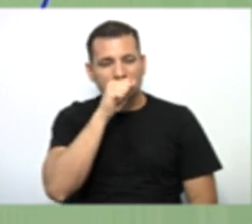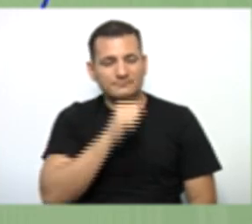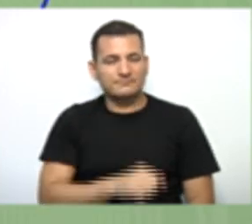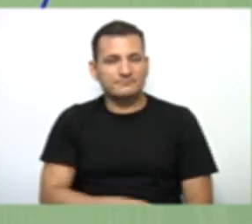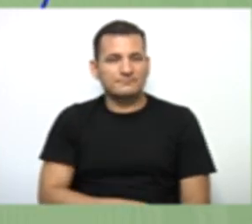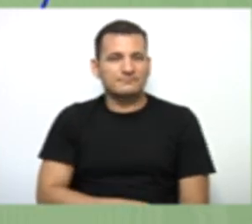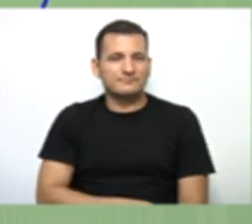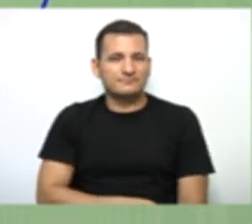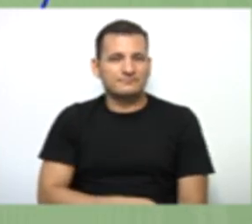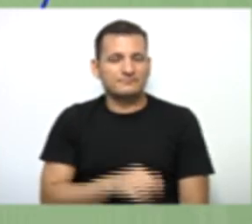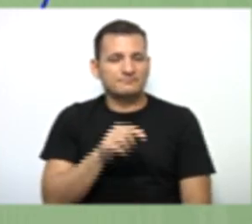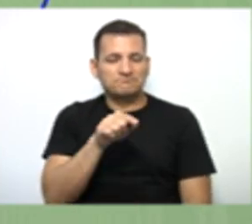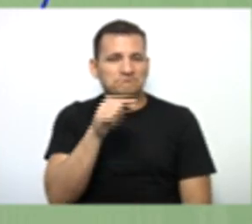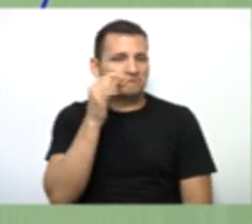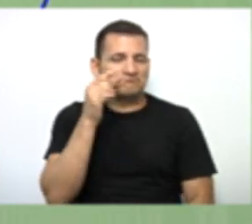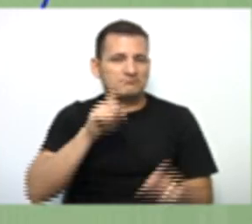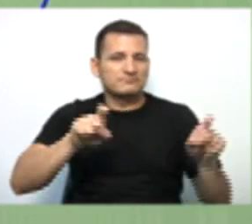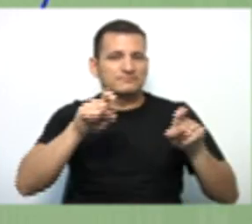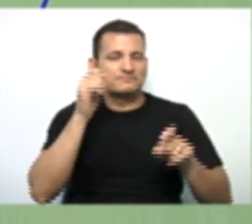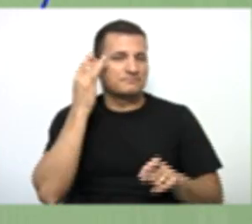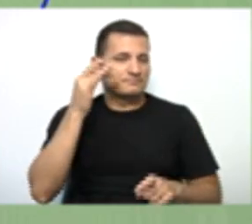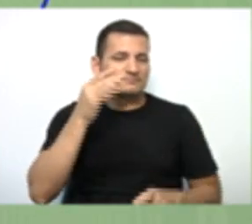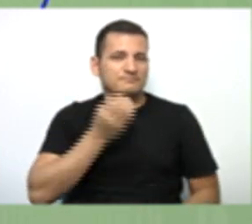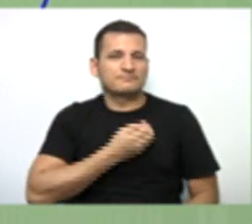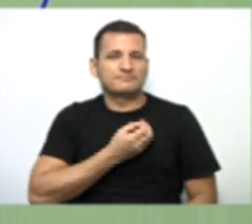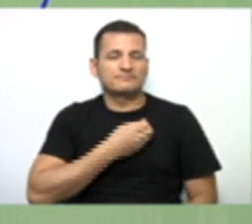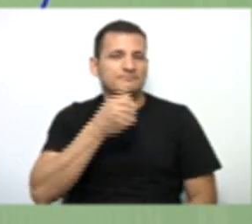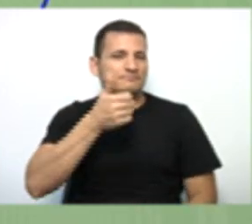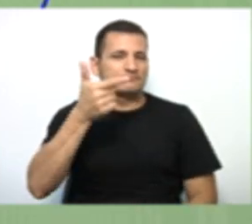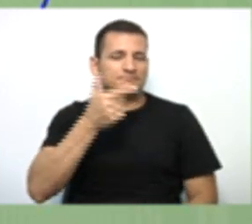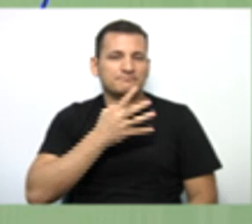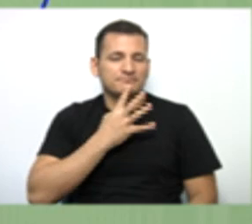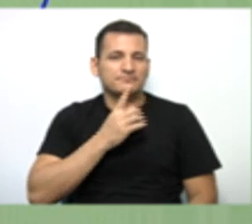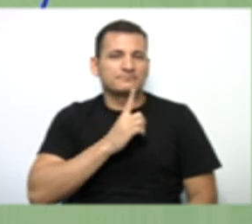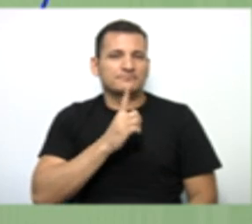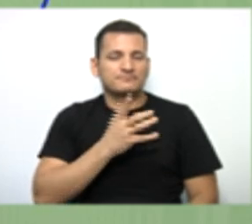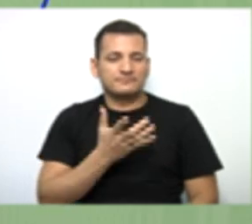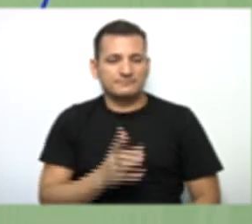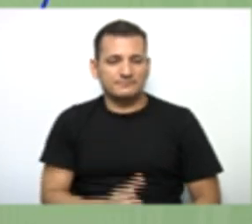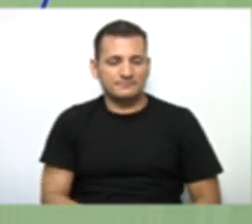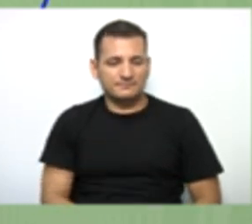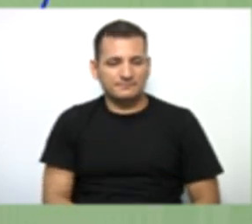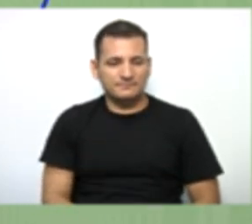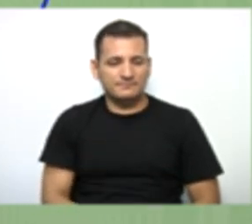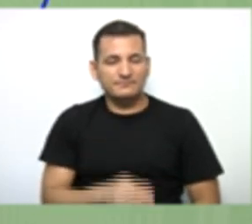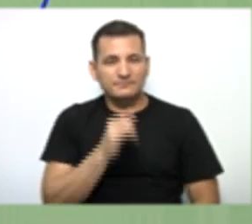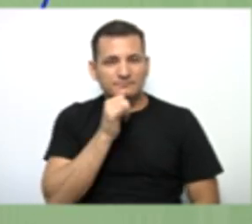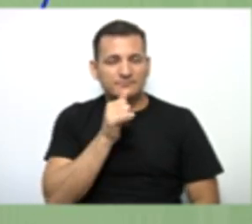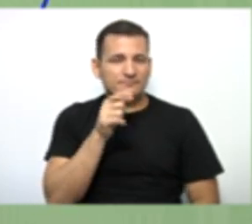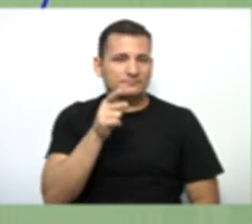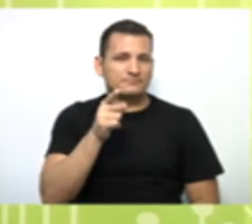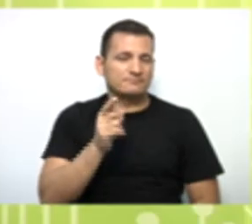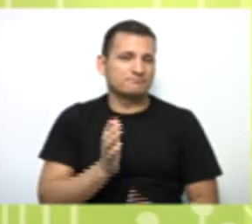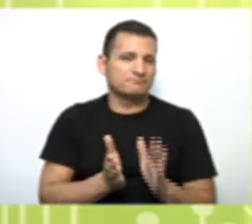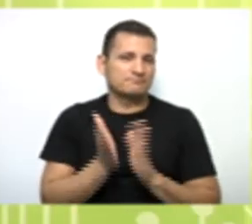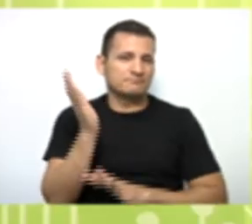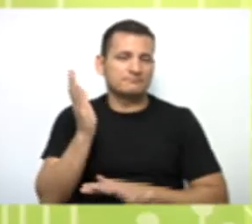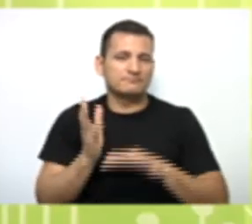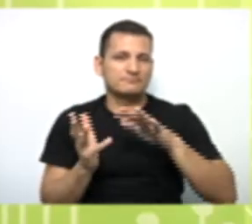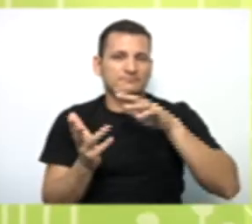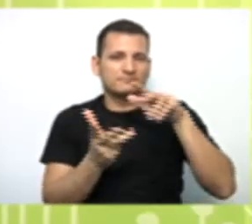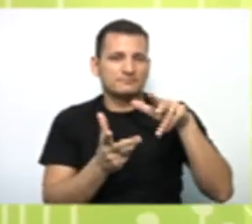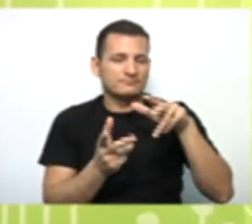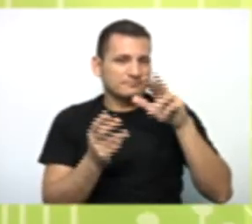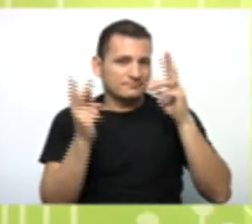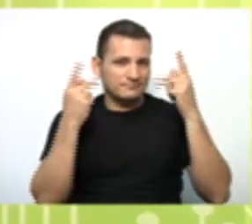Ele não tem conhecimento, ele não sabe o que é 12, ele não tem conhecimento do que é 12. Se você for para um planeta onde os seres têm 16